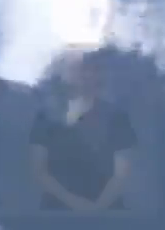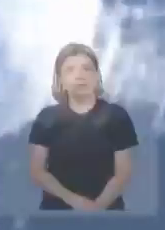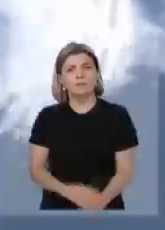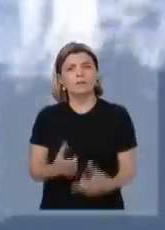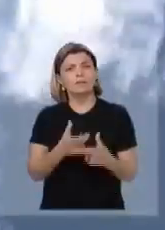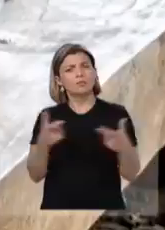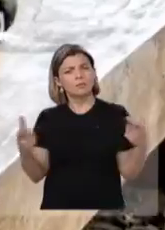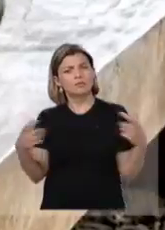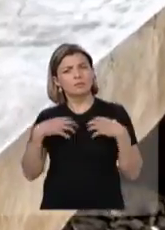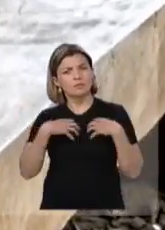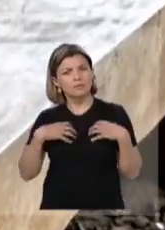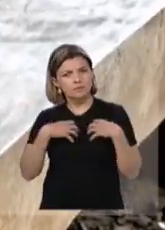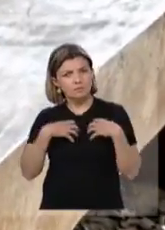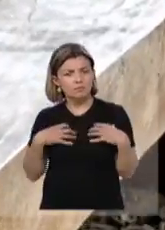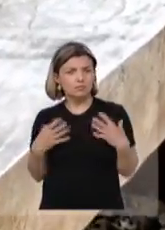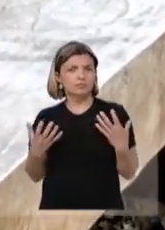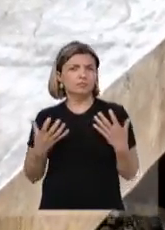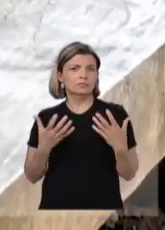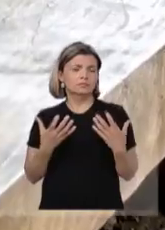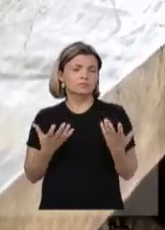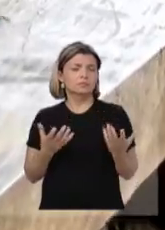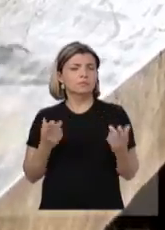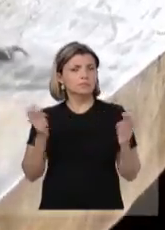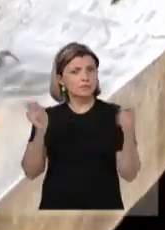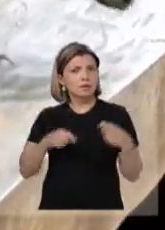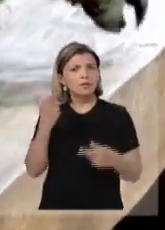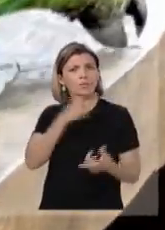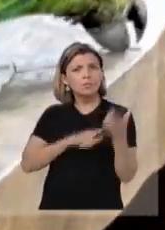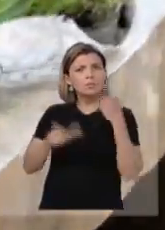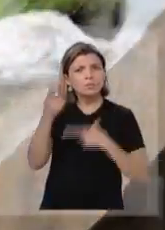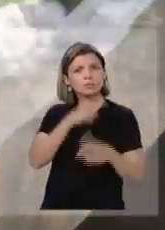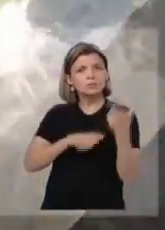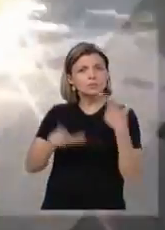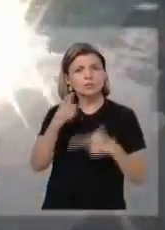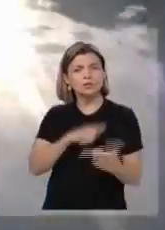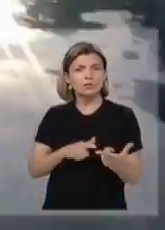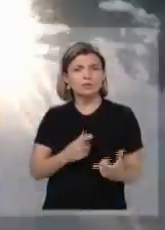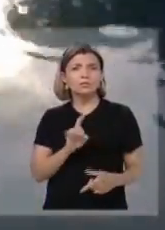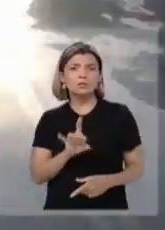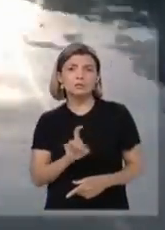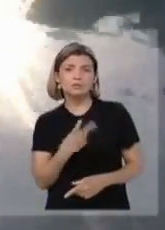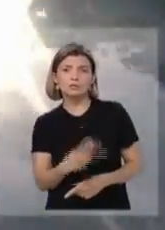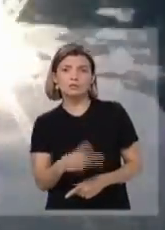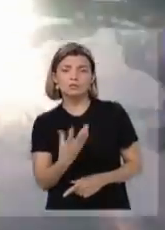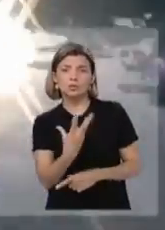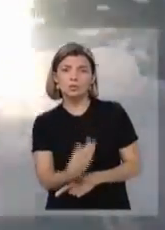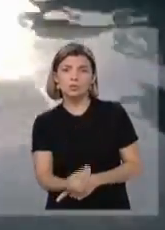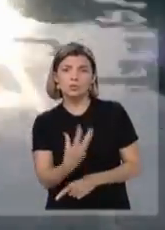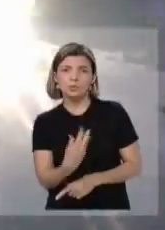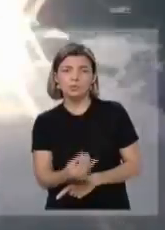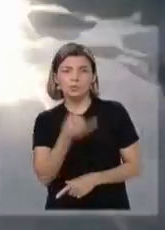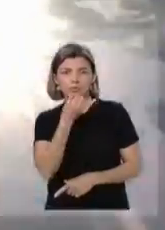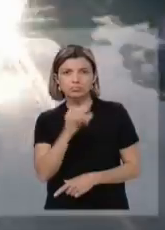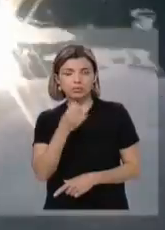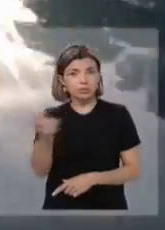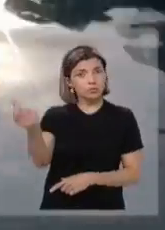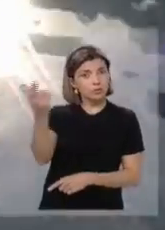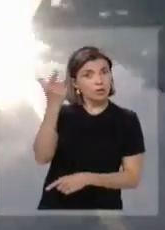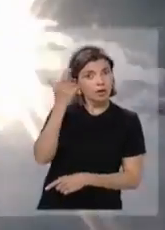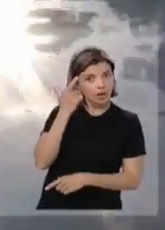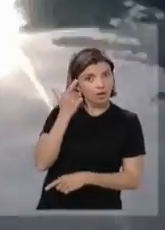Transcription A maioria dos seres vivos da Terra consegue sobreviver sem se alimentar de outros seres vivos,